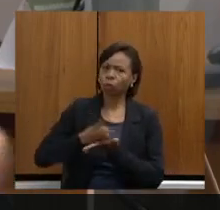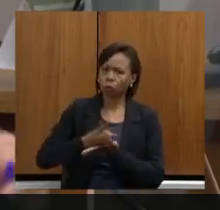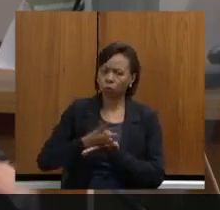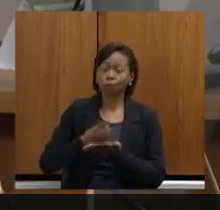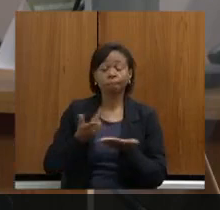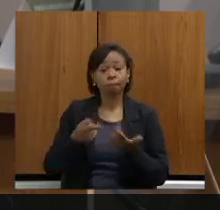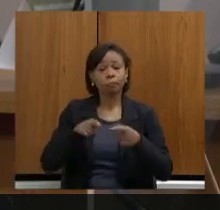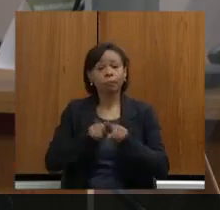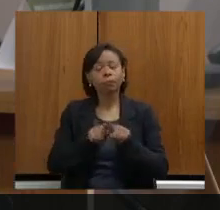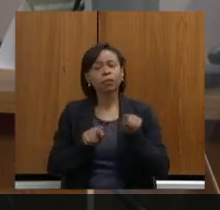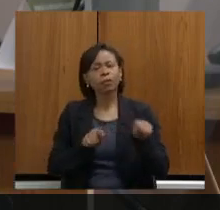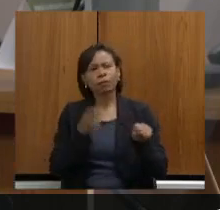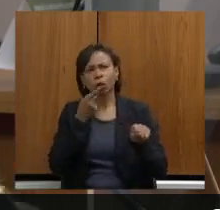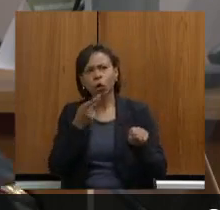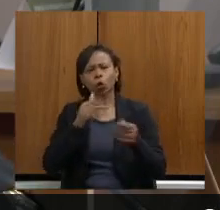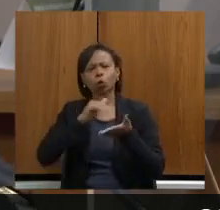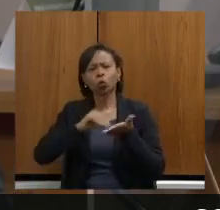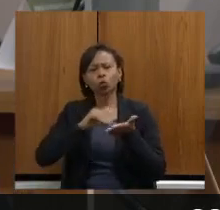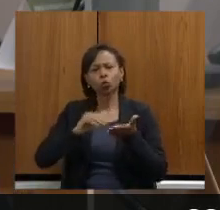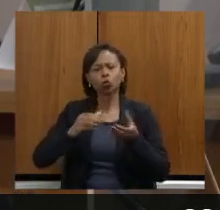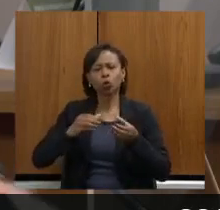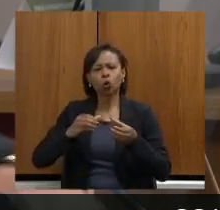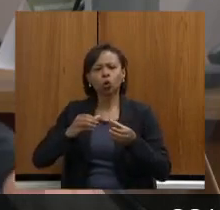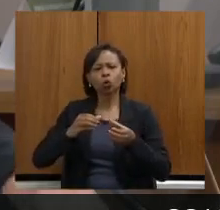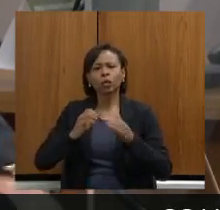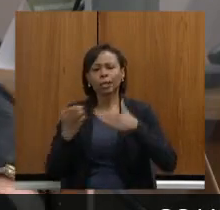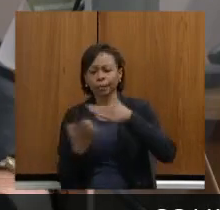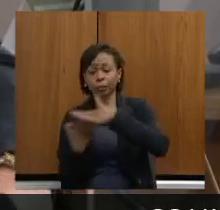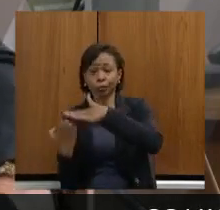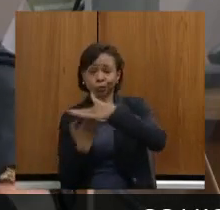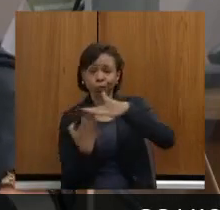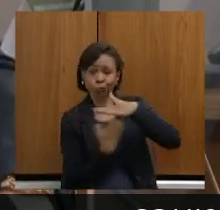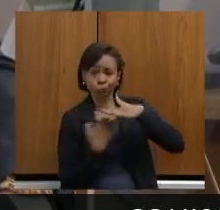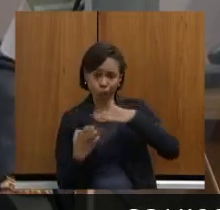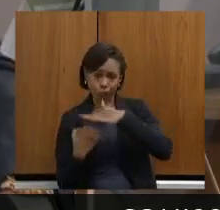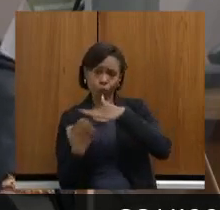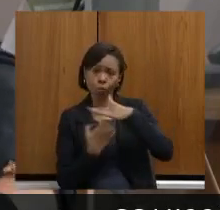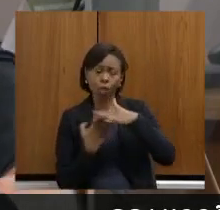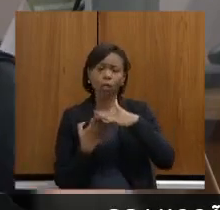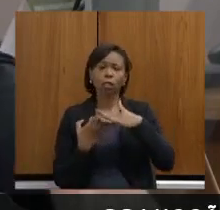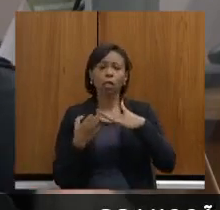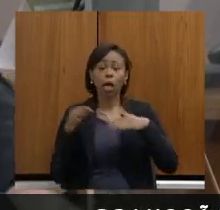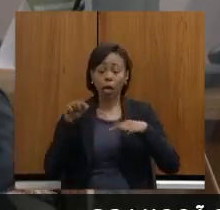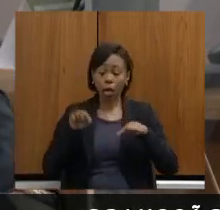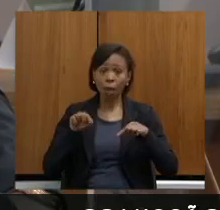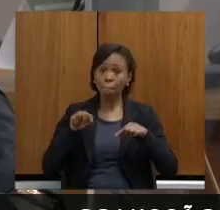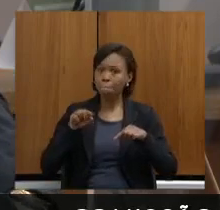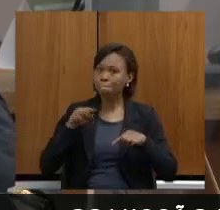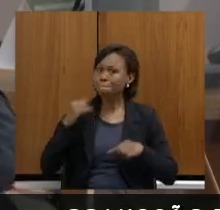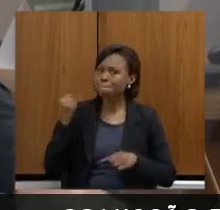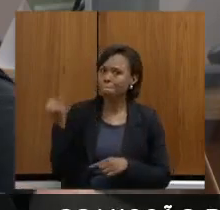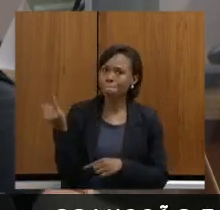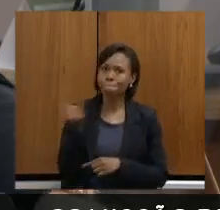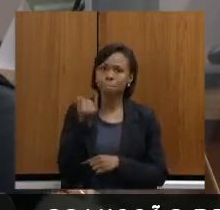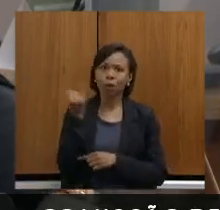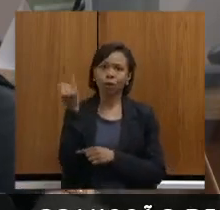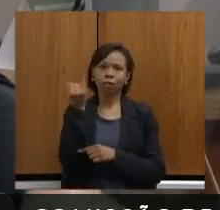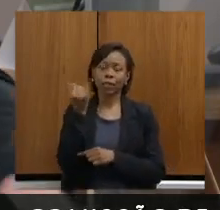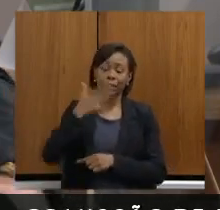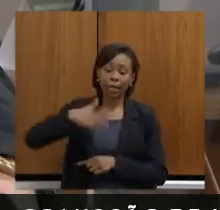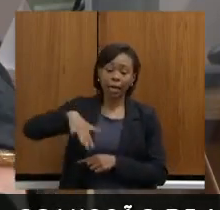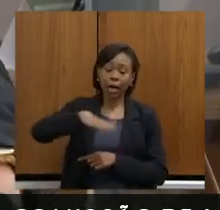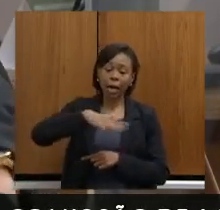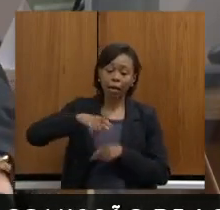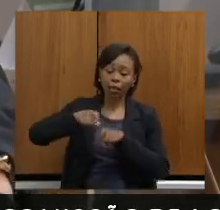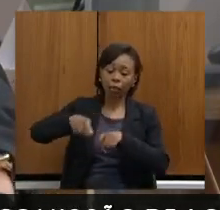também a senhora falou dos consórcios que são para mim é o pulo do gato secretária na nossa